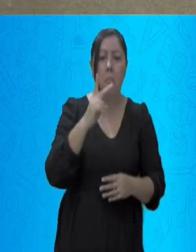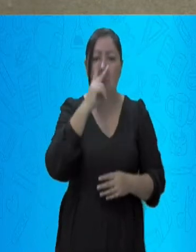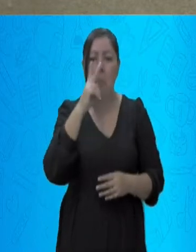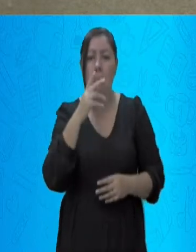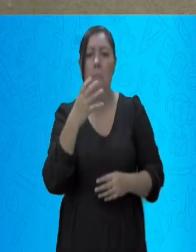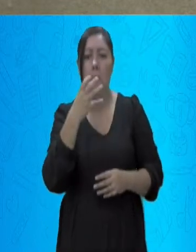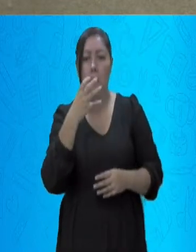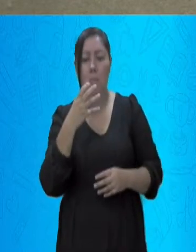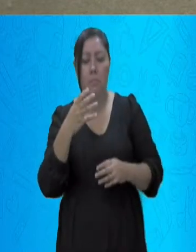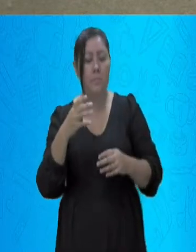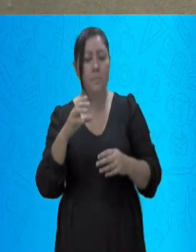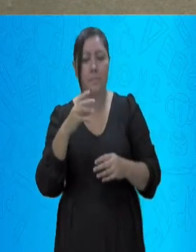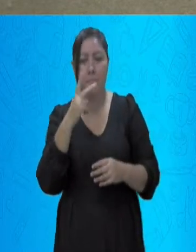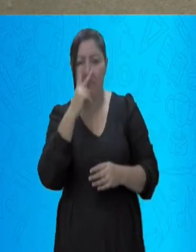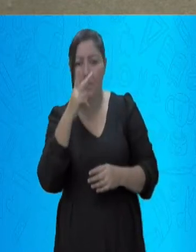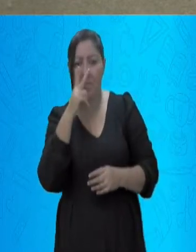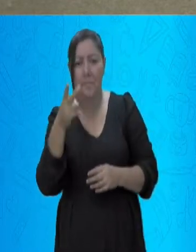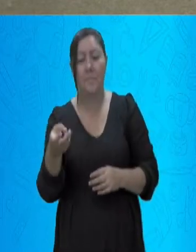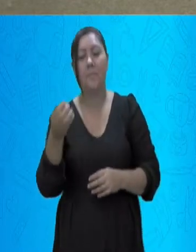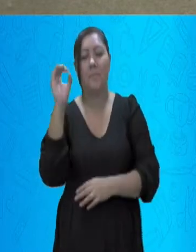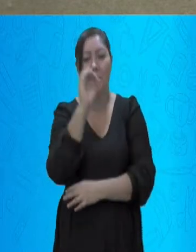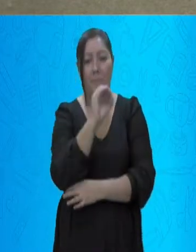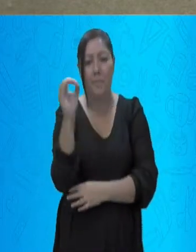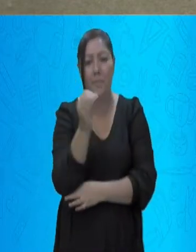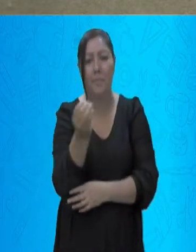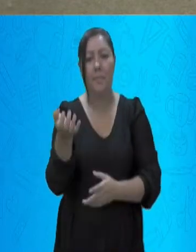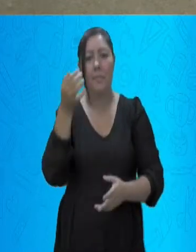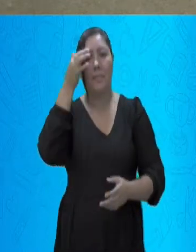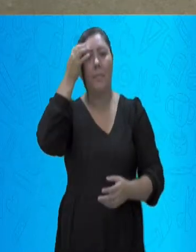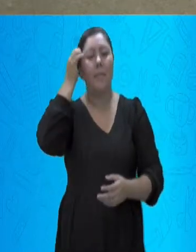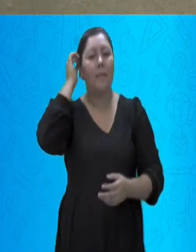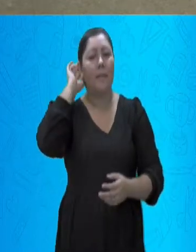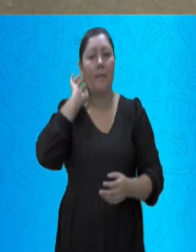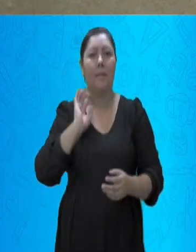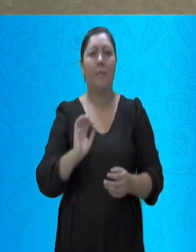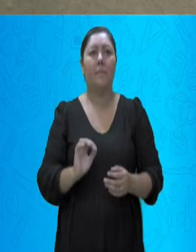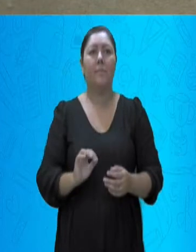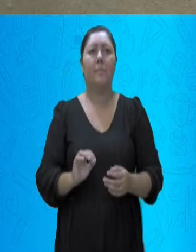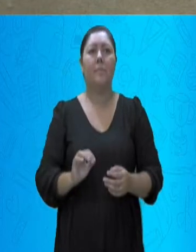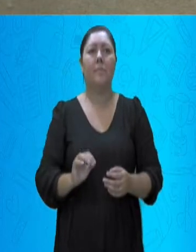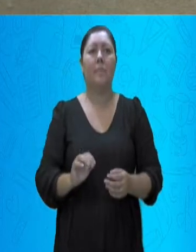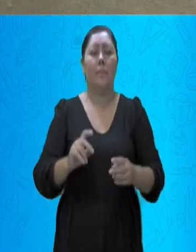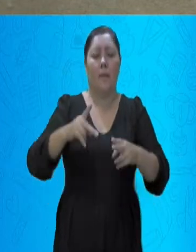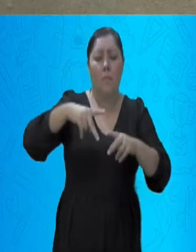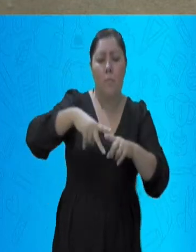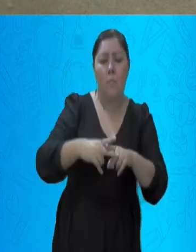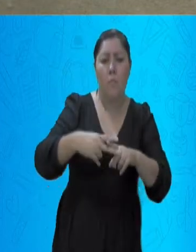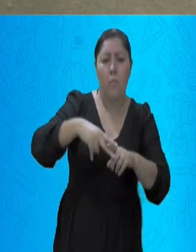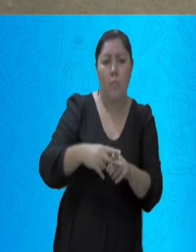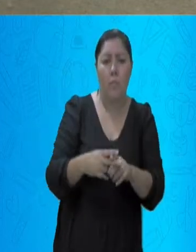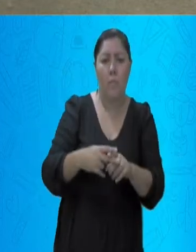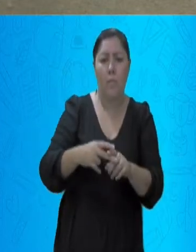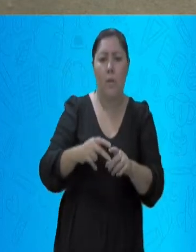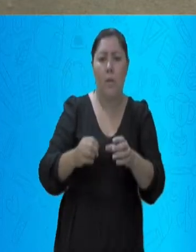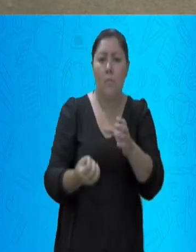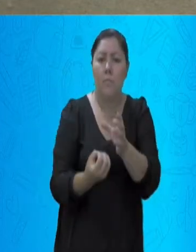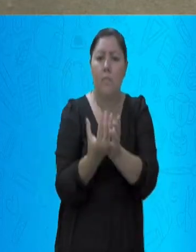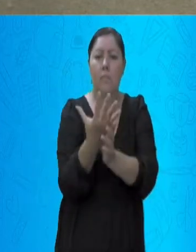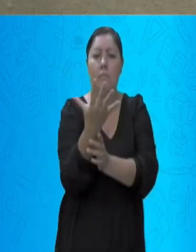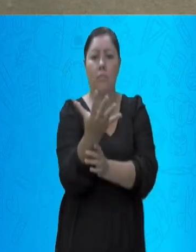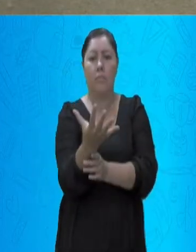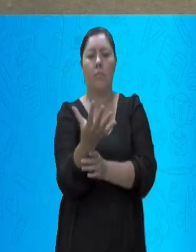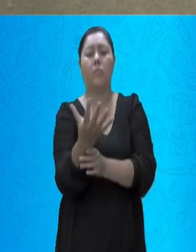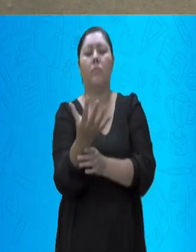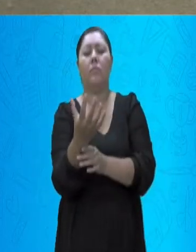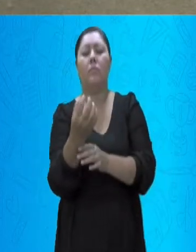nome de carro. Só que os carros são fabricados com situações diferentes. Tem